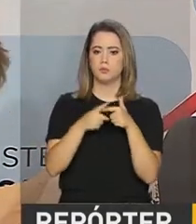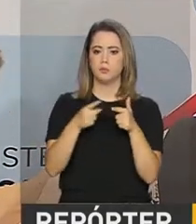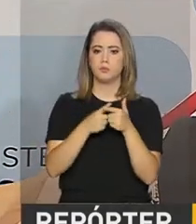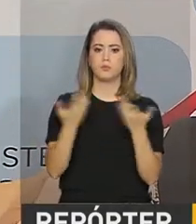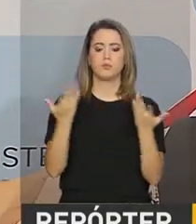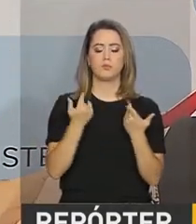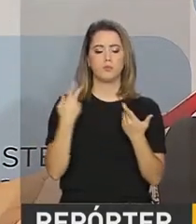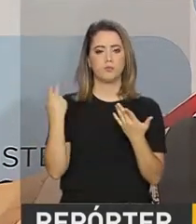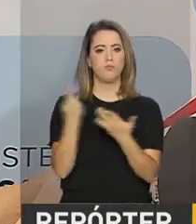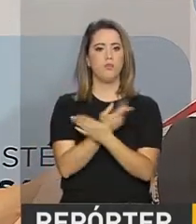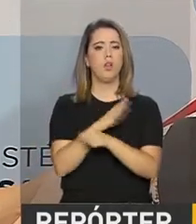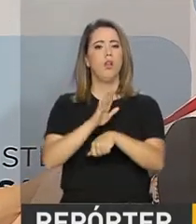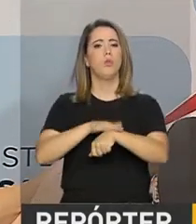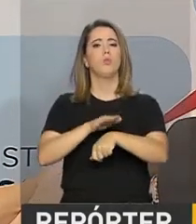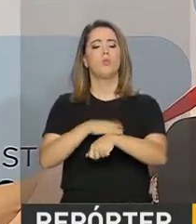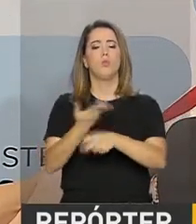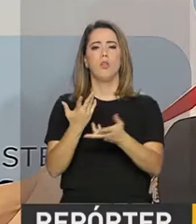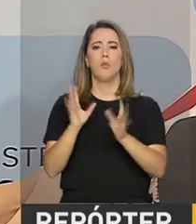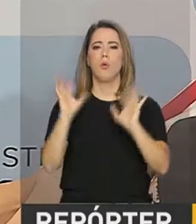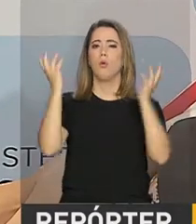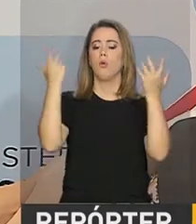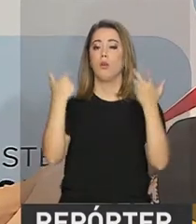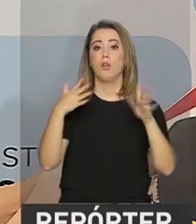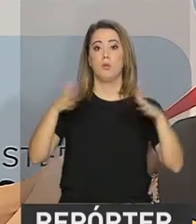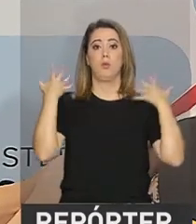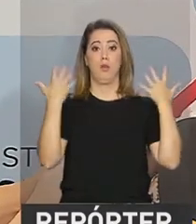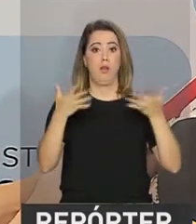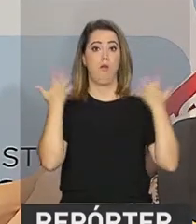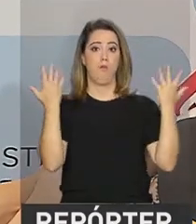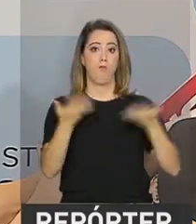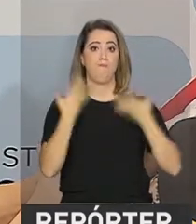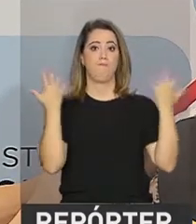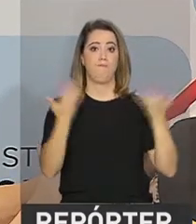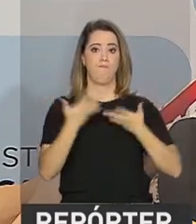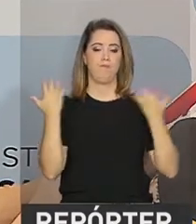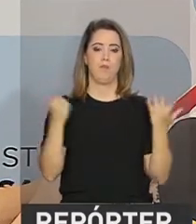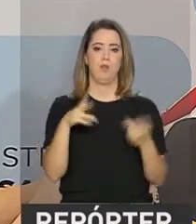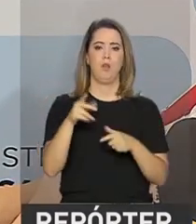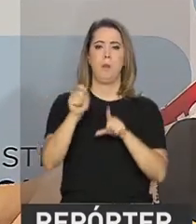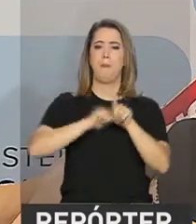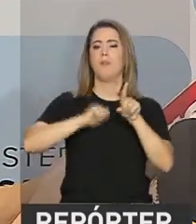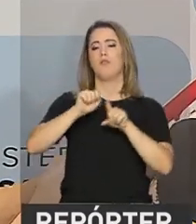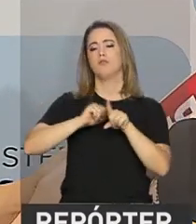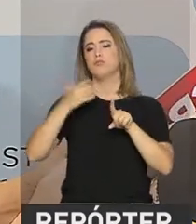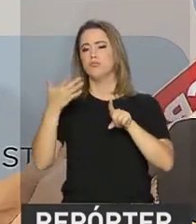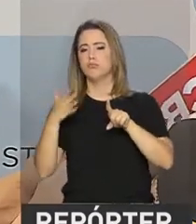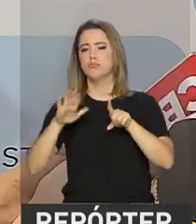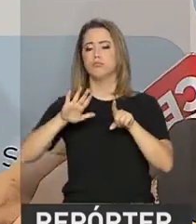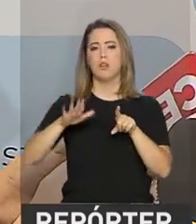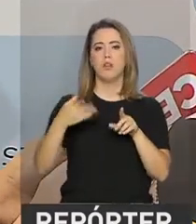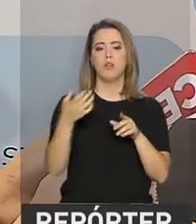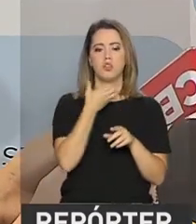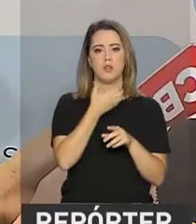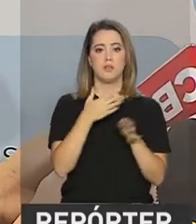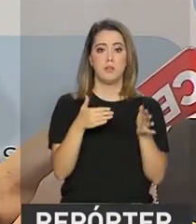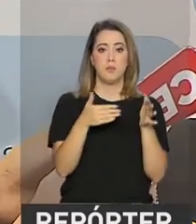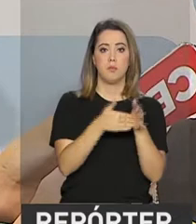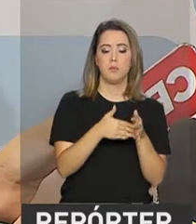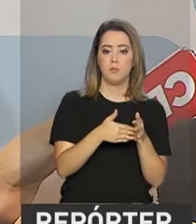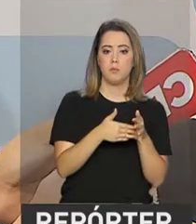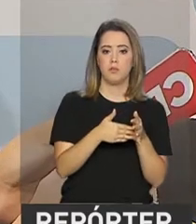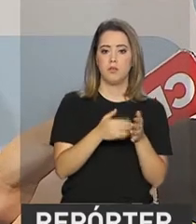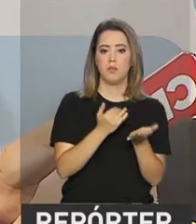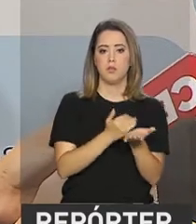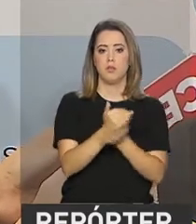da doença é na época de do calor não é ismay dos meses de dois meses que vão de dezembro até